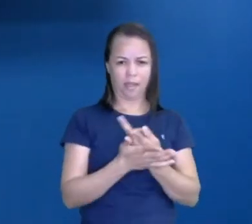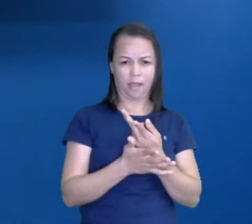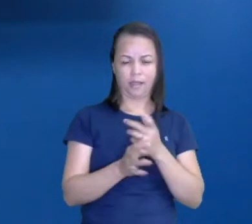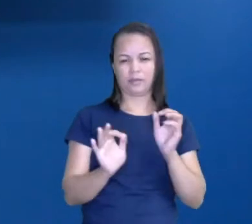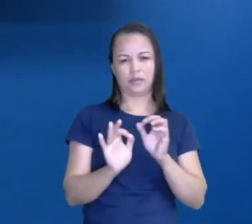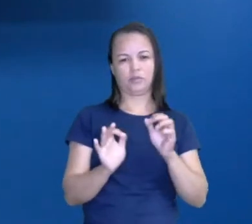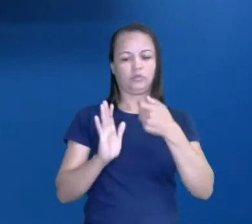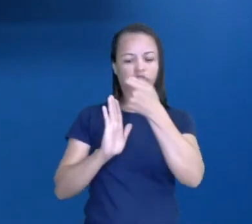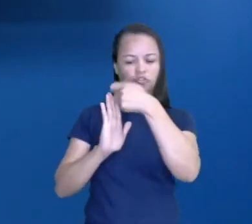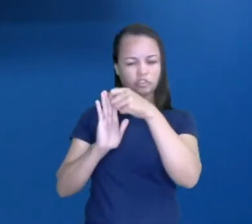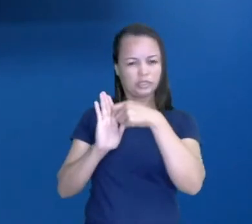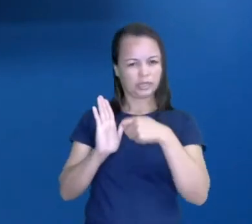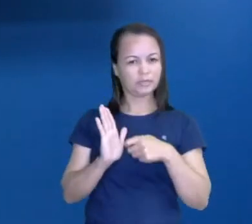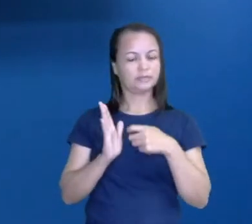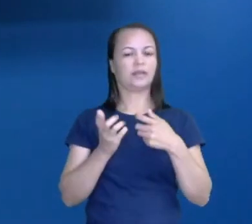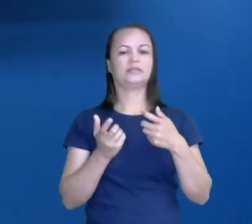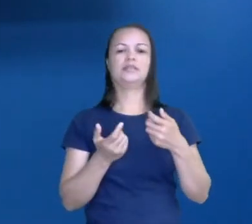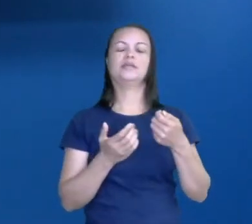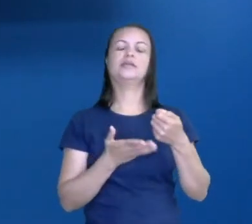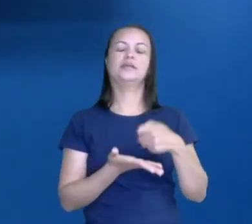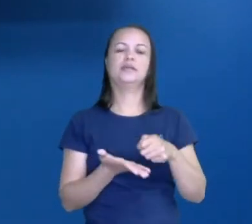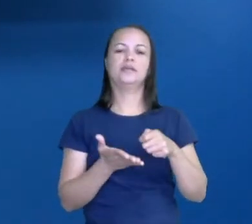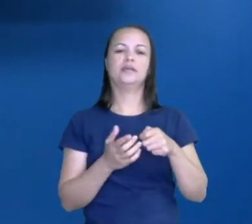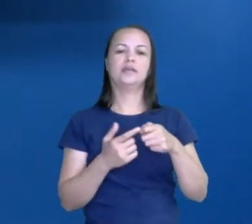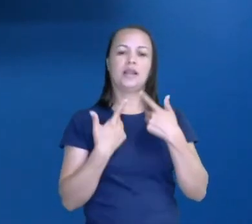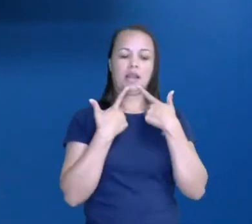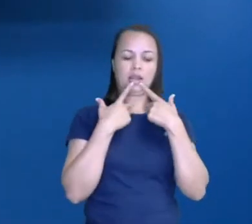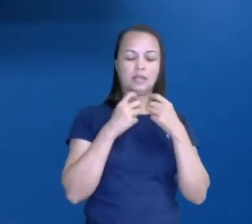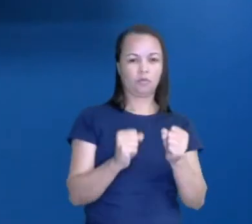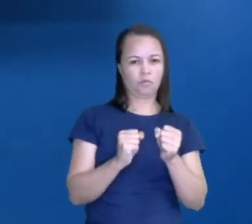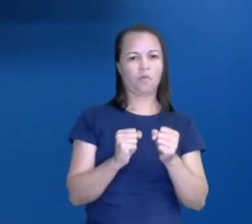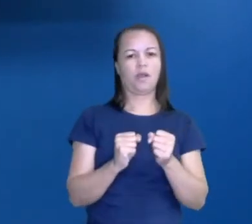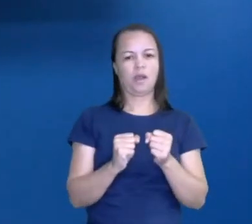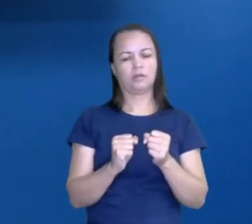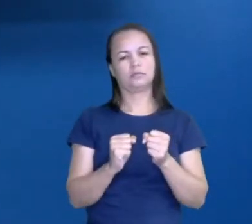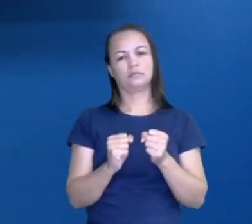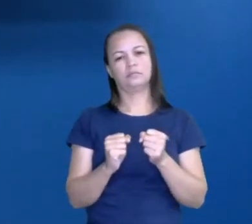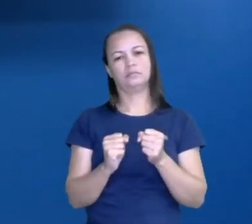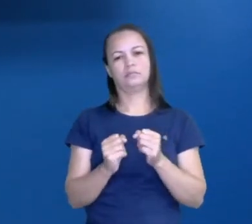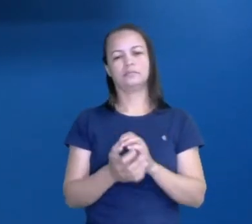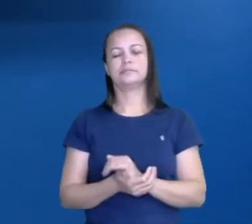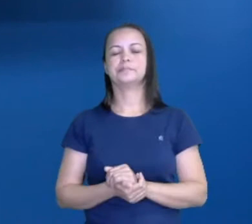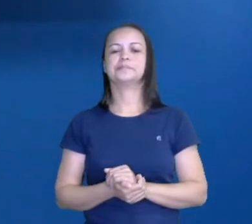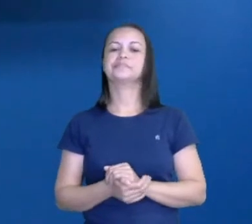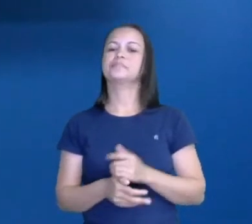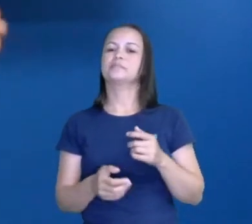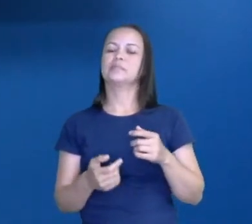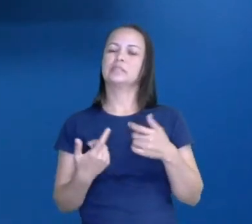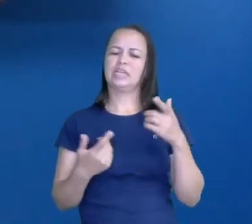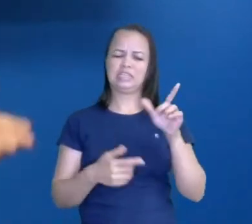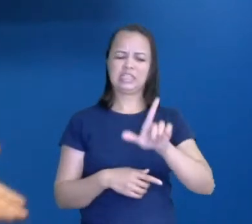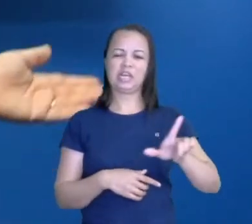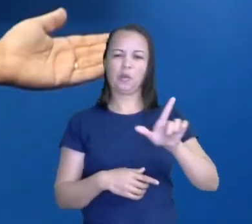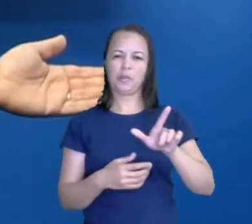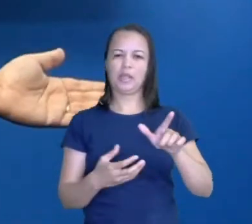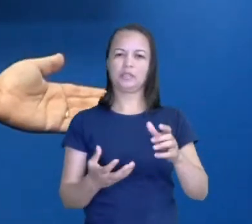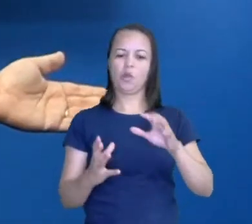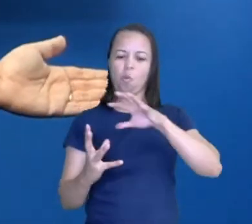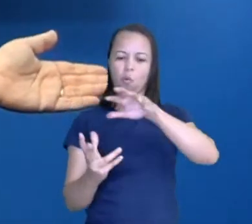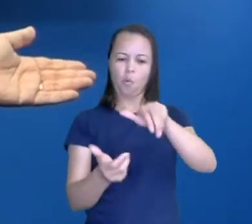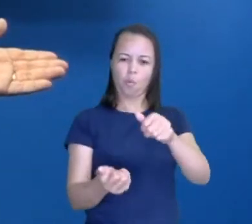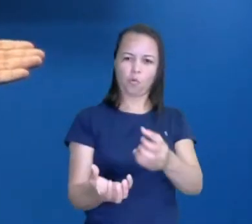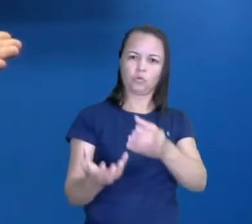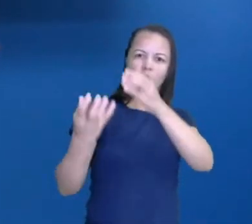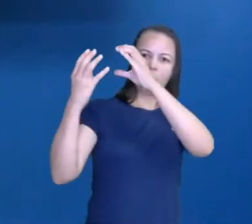figura de linguagem. Bem claro, ela utilizou uma figura de linguagem. Literalmente, ela não ia colocar o peso do mundo